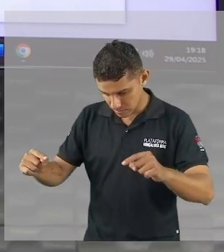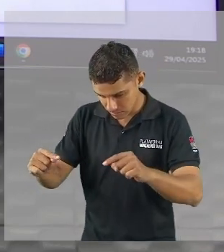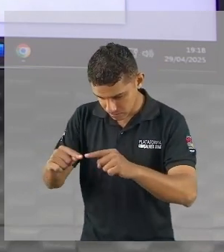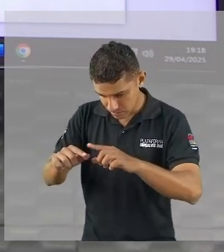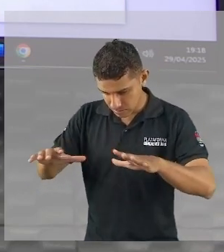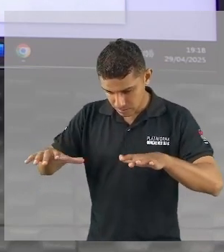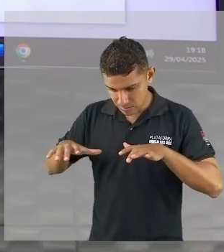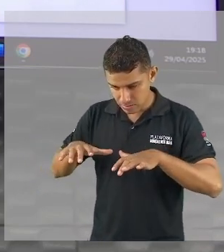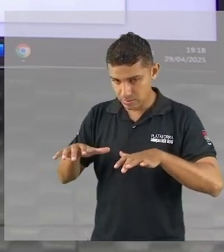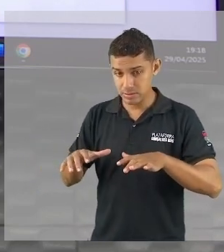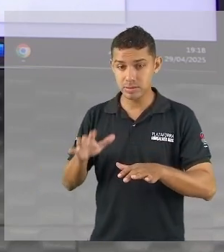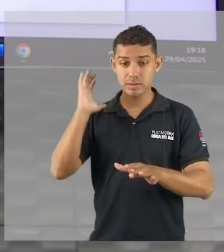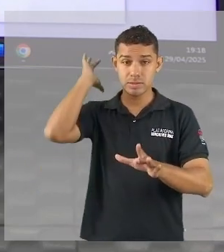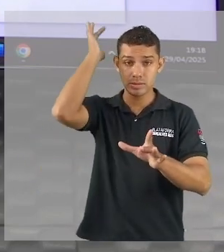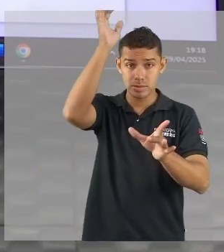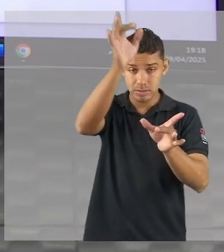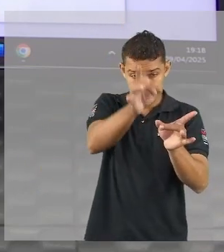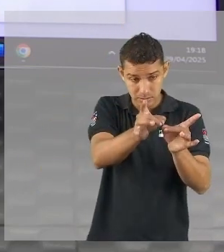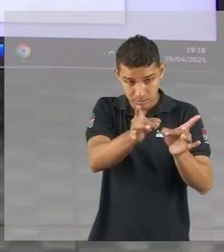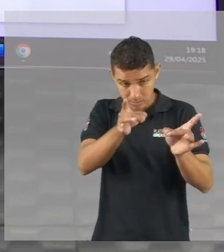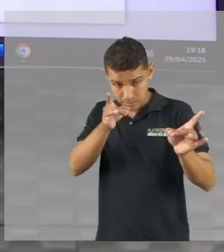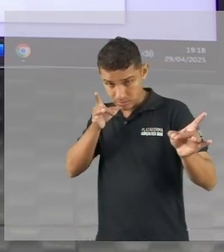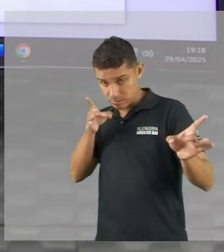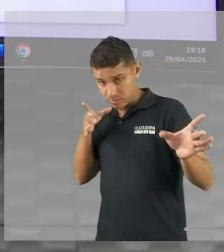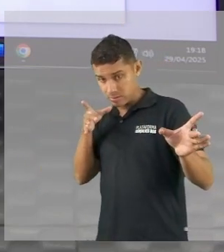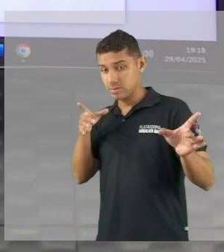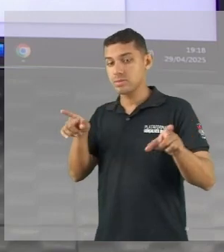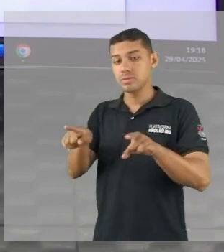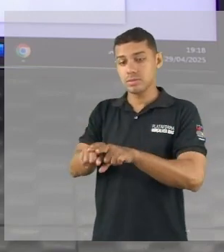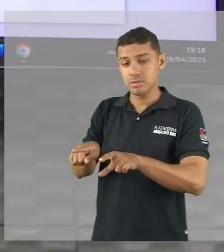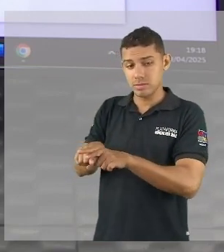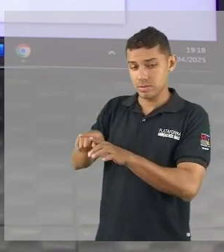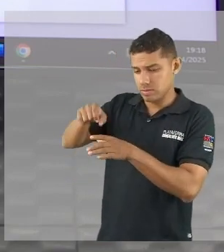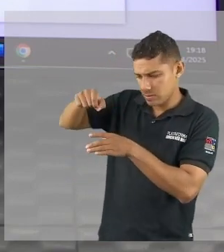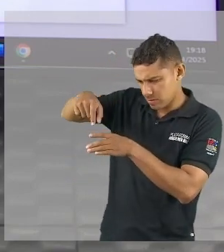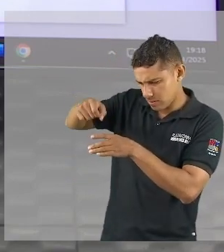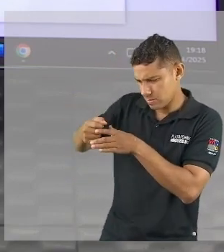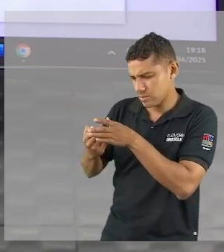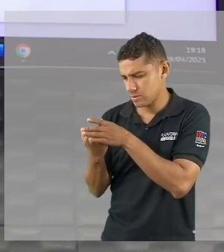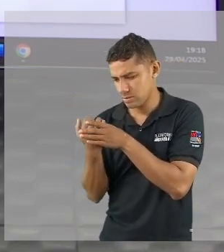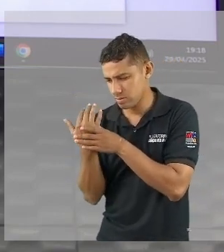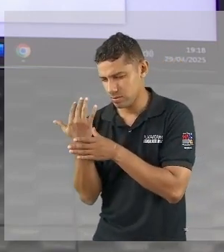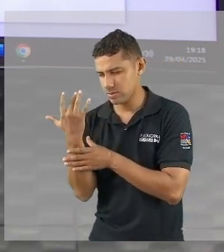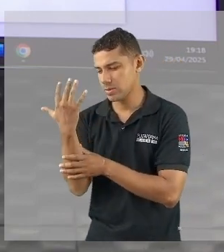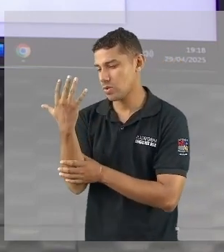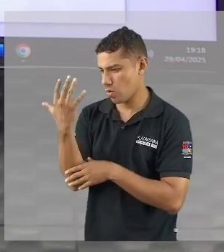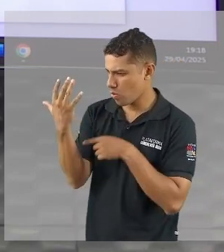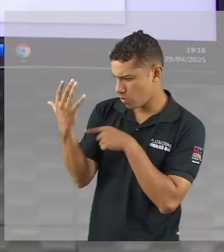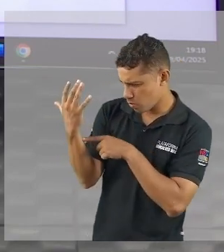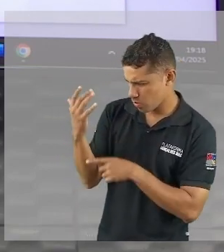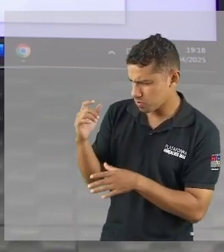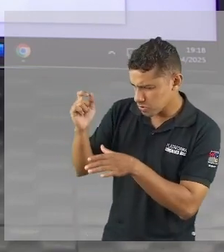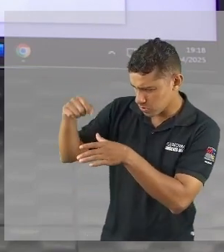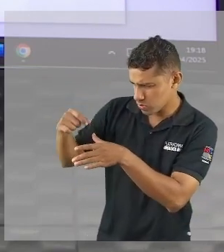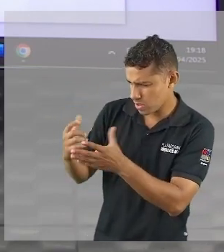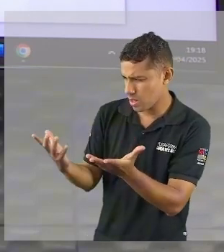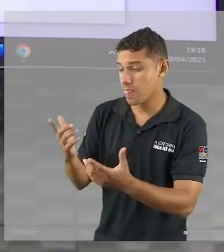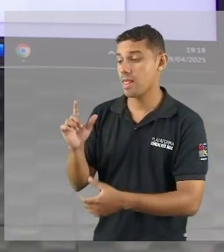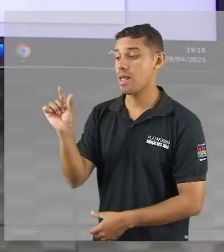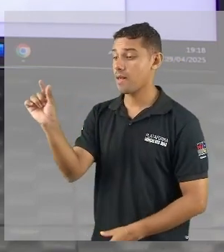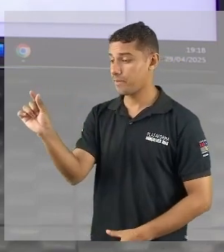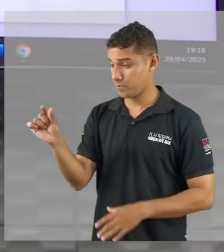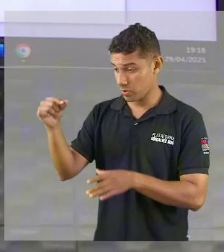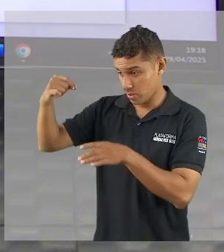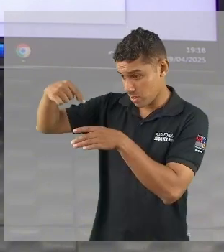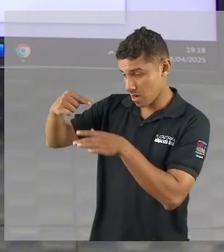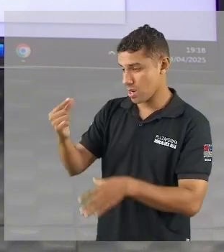e o cultivo de plantas. Então, começa a cultivar as plantas. Eu começo a observar aquela planta, ela cresce, né, ela tem uma semente, então eu